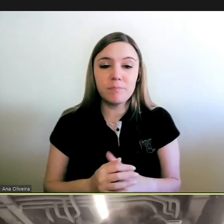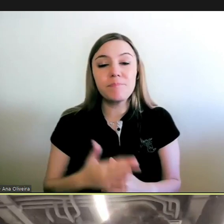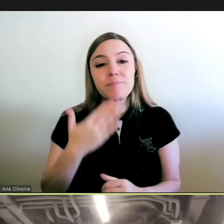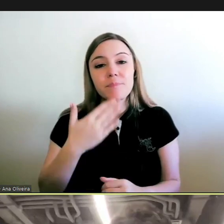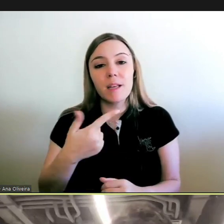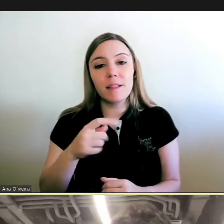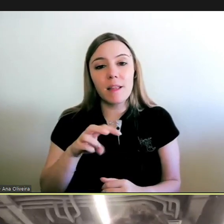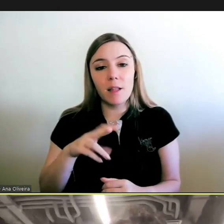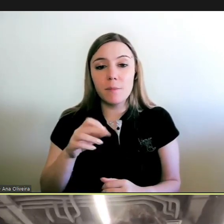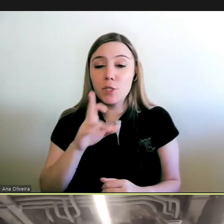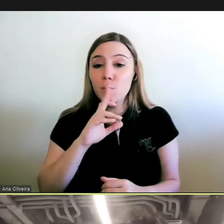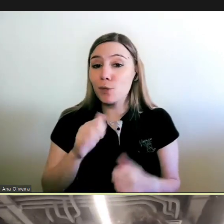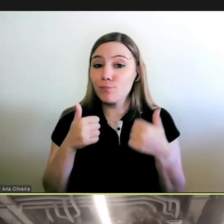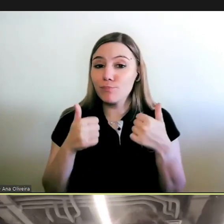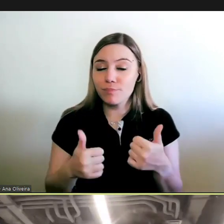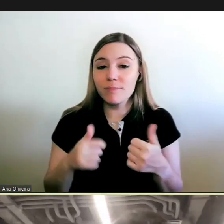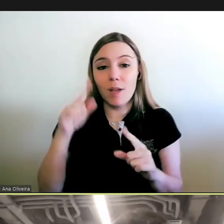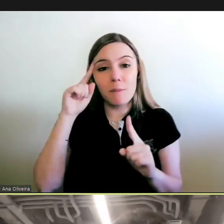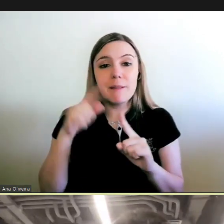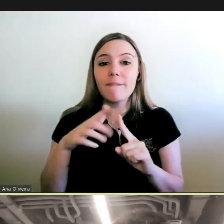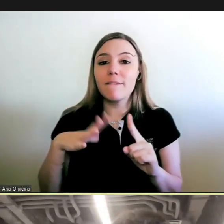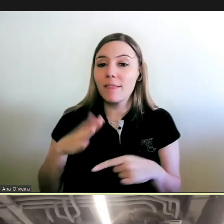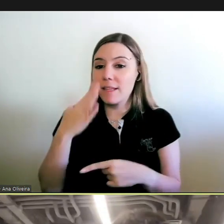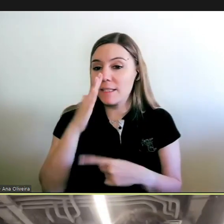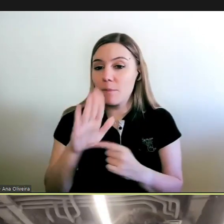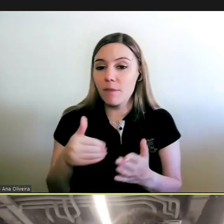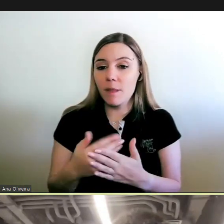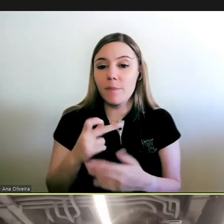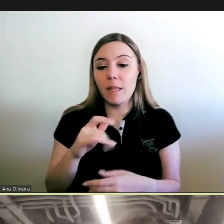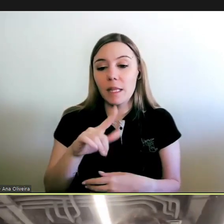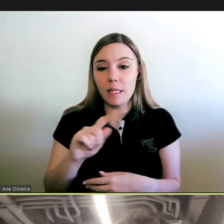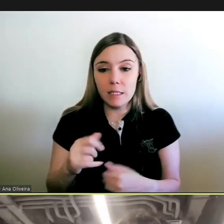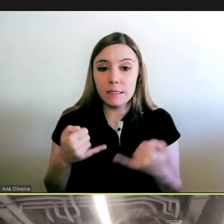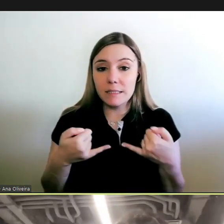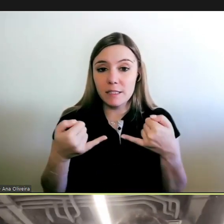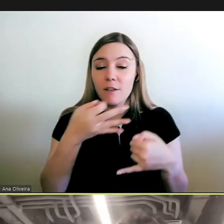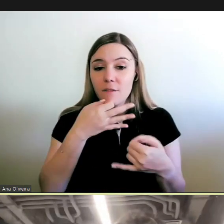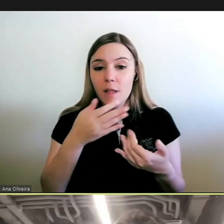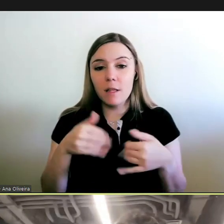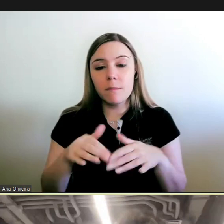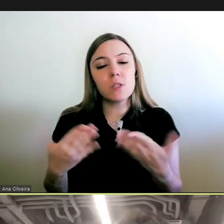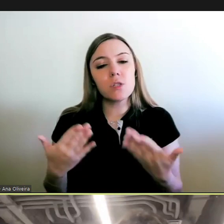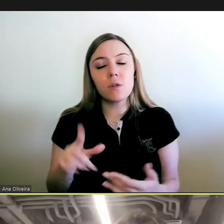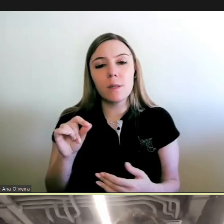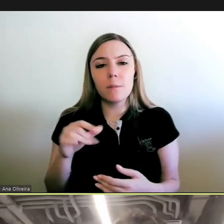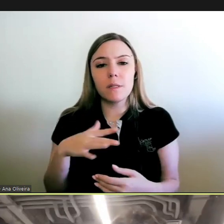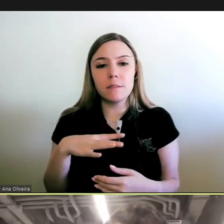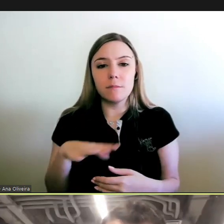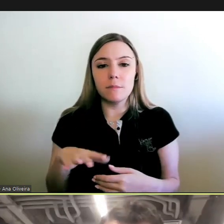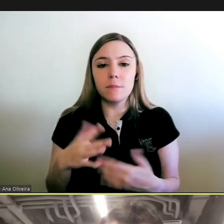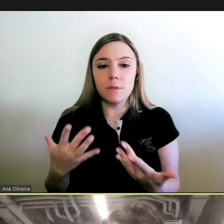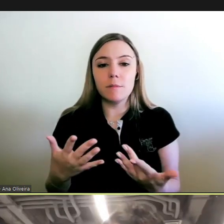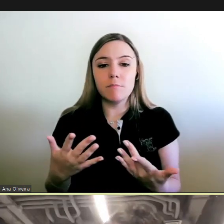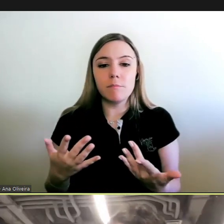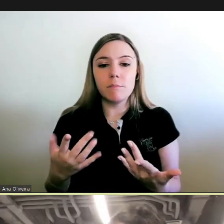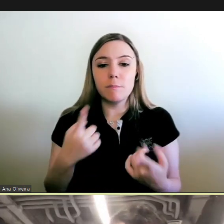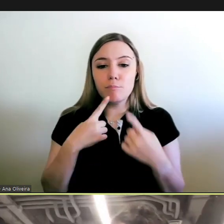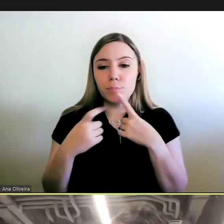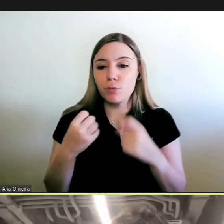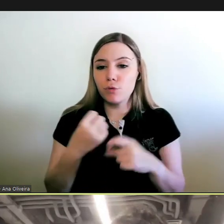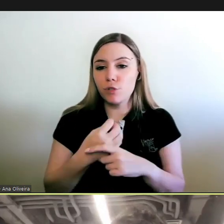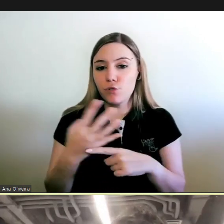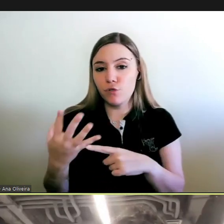É ótima resposta que sirva de exemplo. Alice, eu vou-lhe passar a palavra sobre isto, mas já agora permita-me que estamos a receber várias